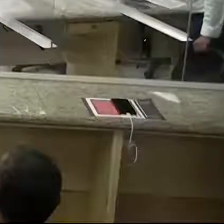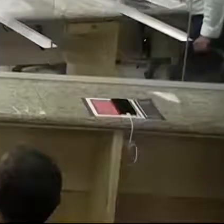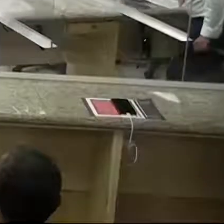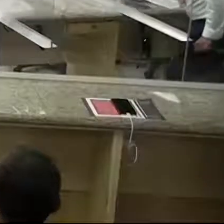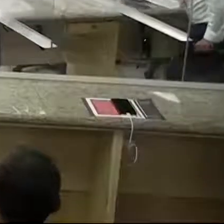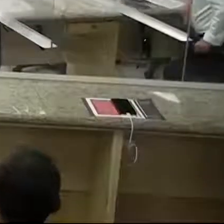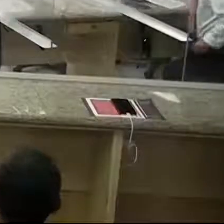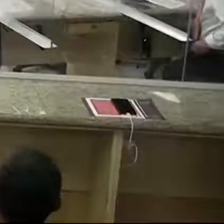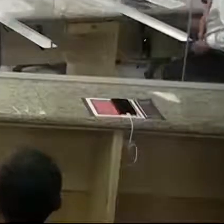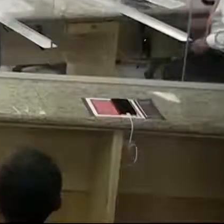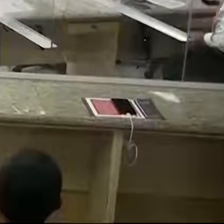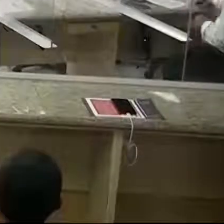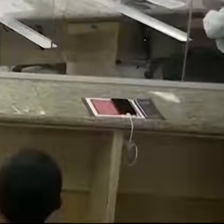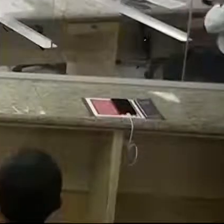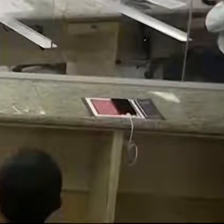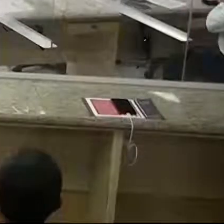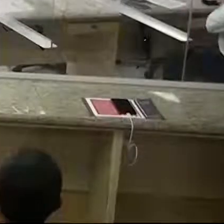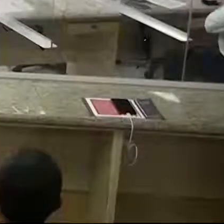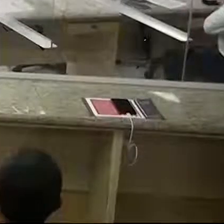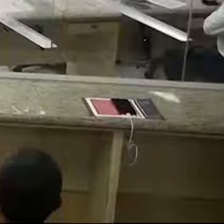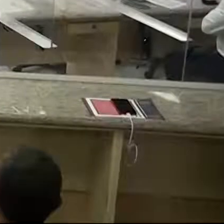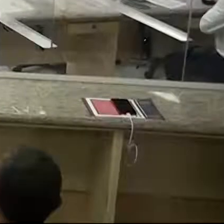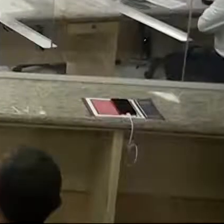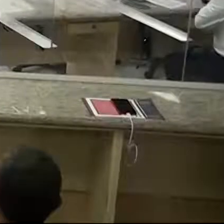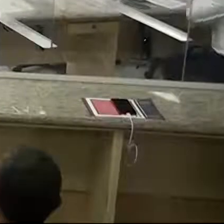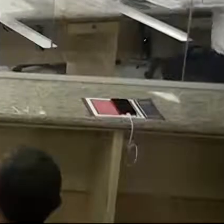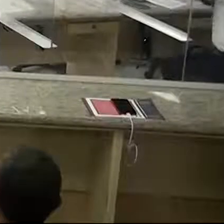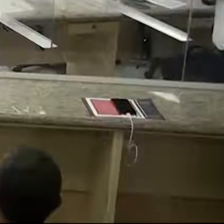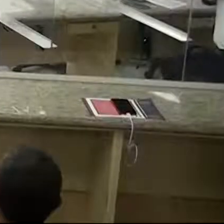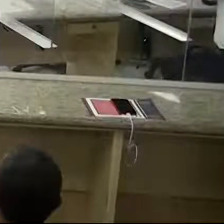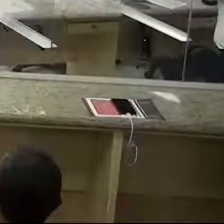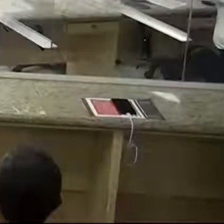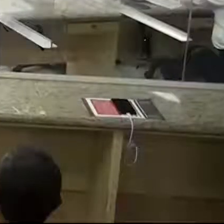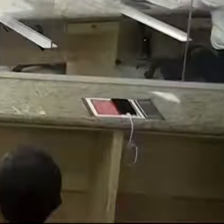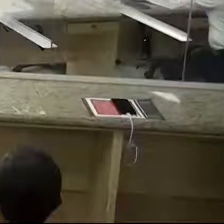Senta aqui. Vem cá, vem cá.